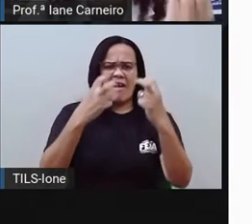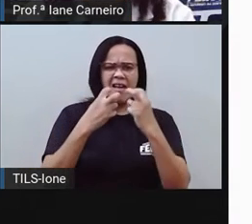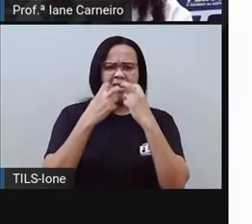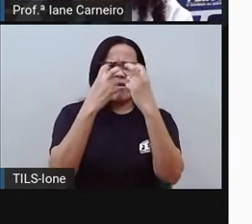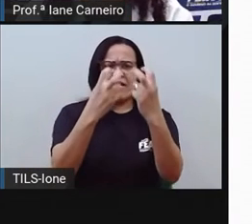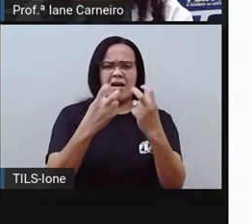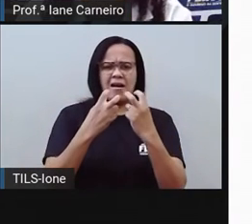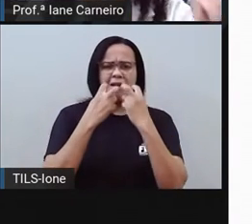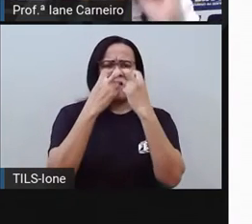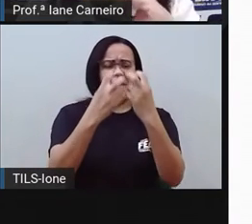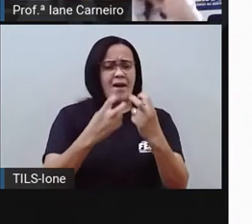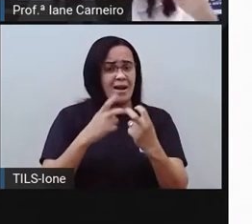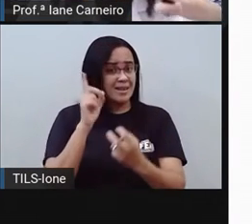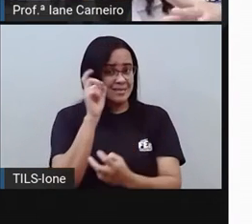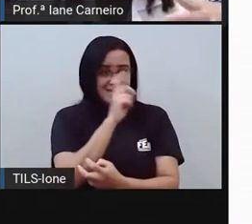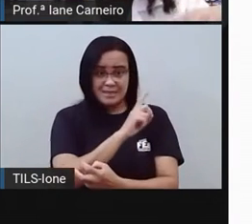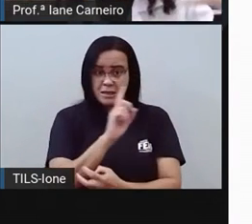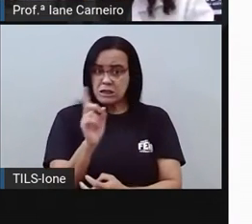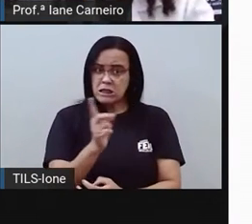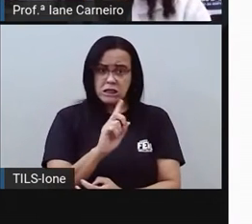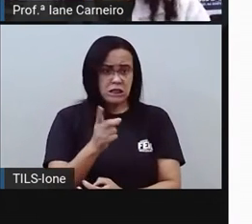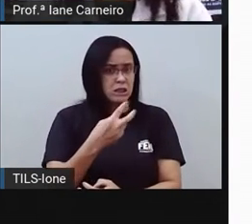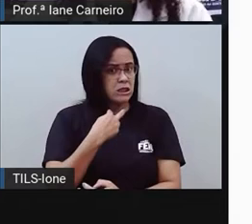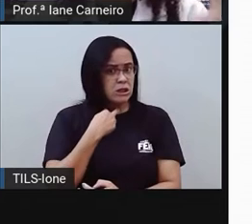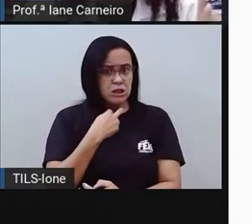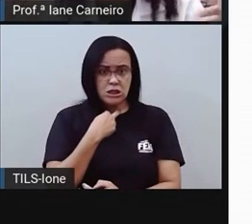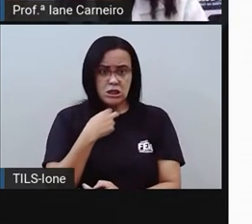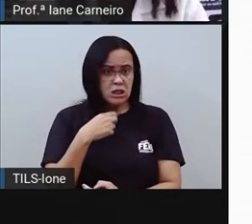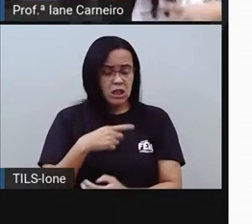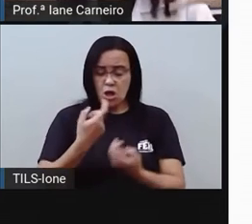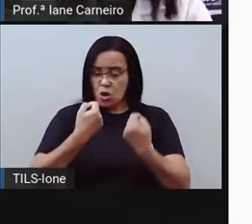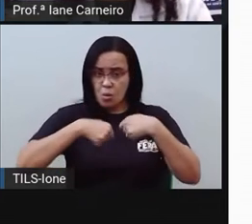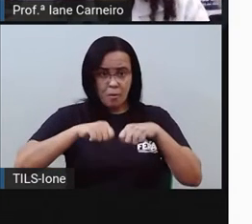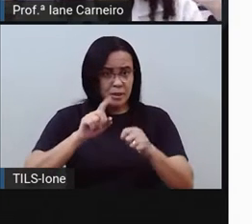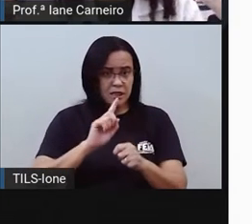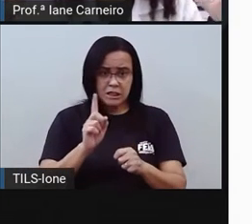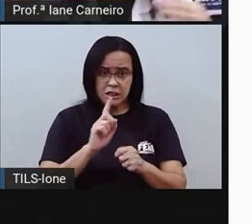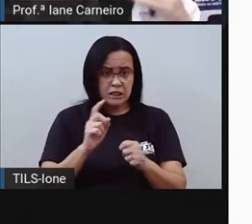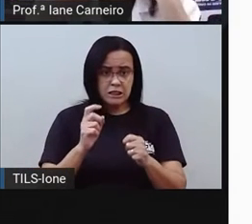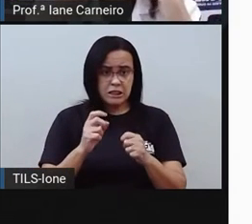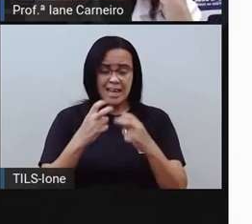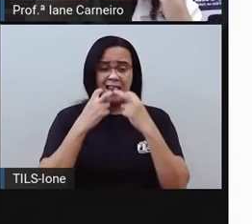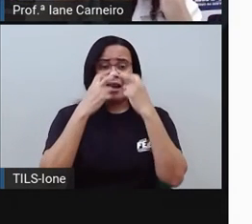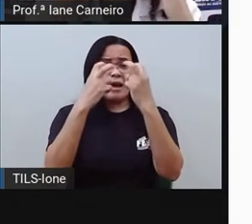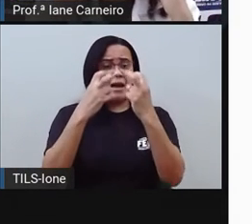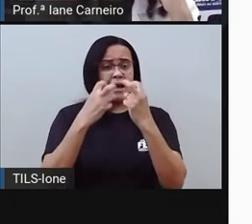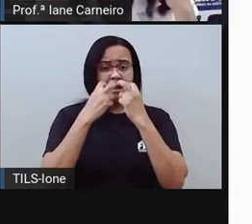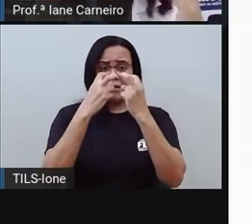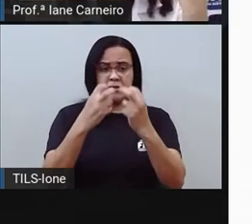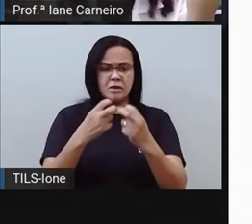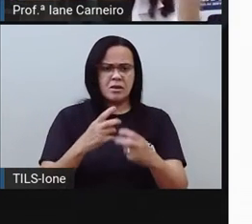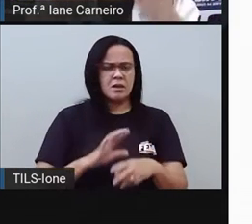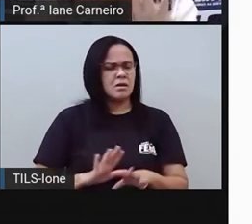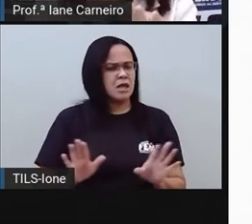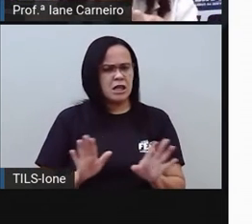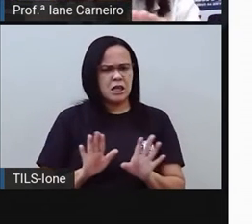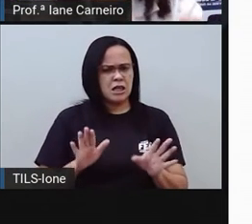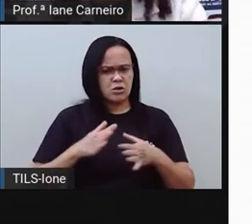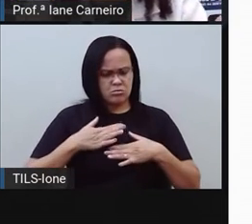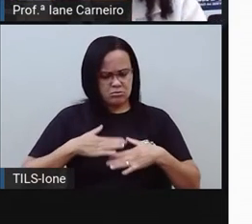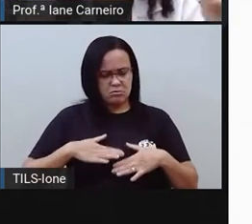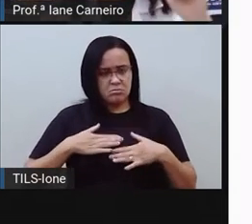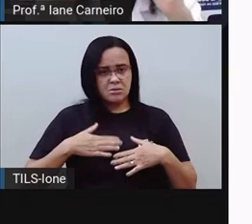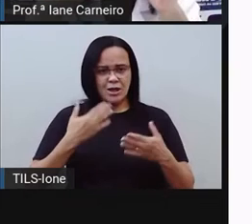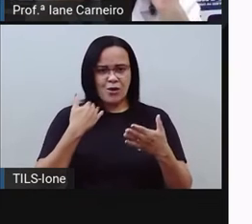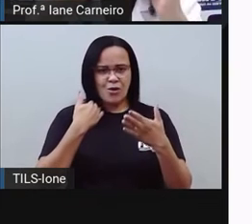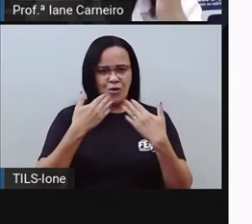uma comunicação, eu não preciso aumentar minha voz, eu não preciso gritar, não. Se a gente, ó, conversar